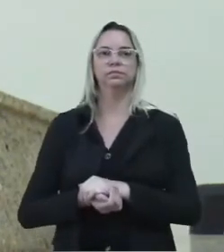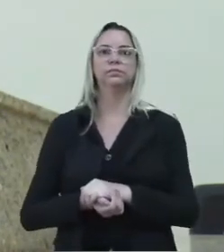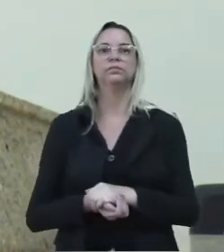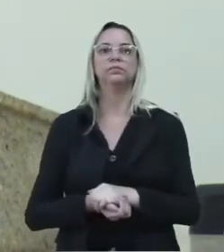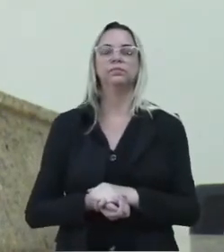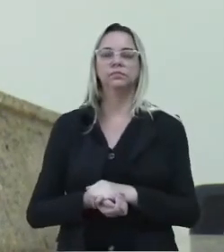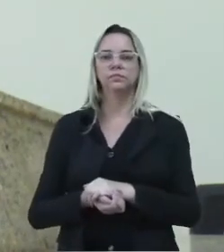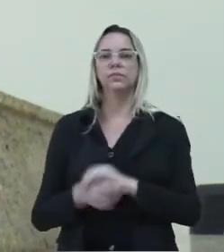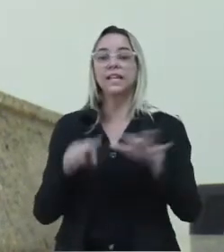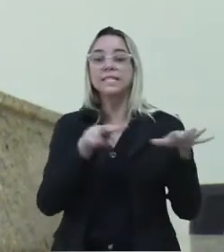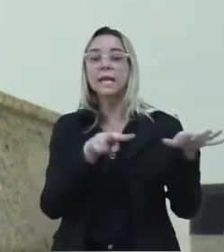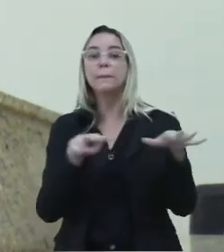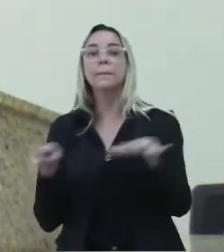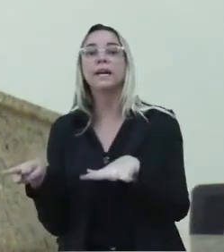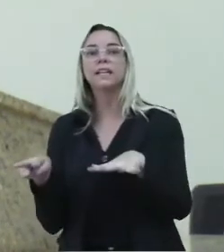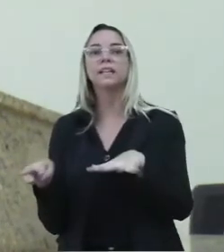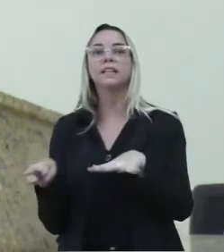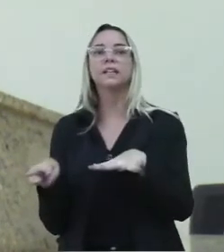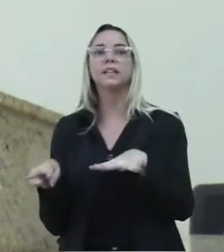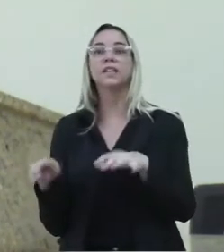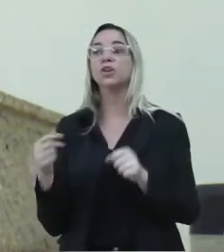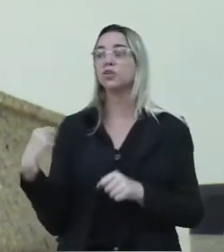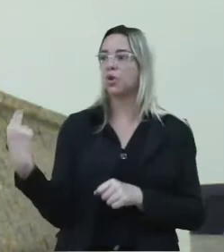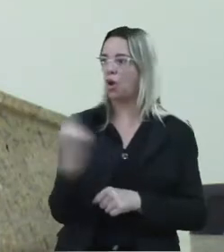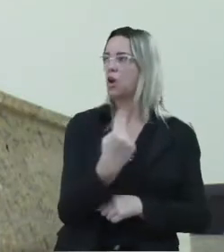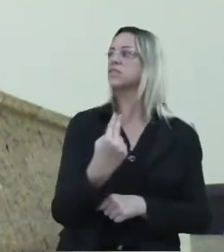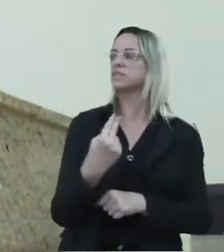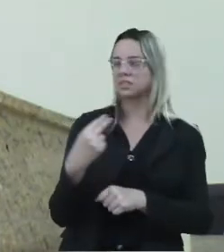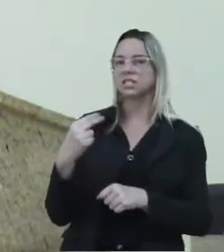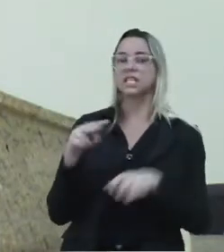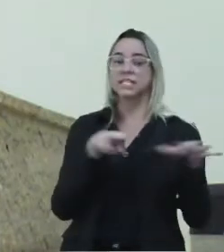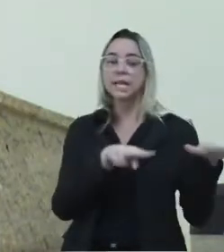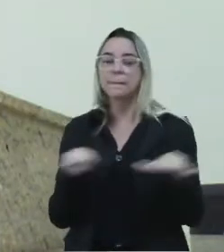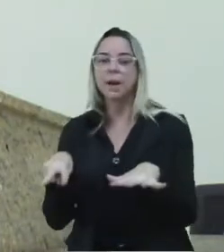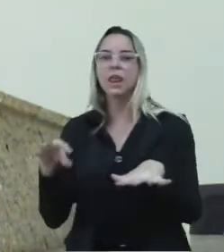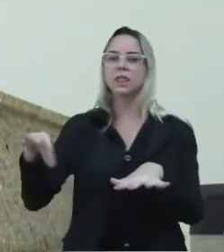Essa semana, né, estamos na Semana Santa,